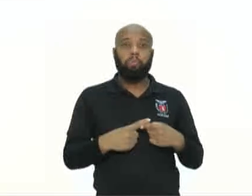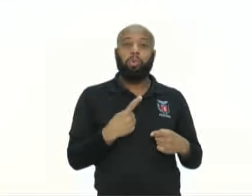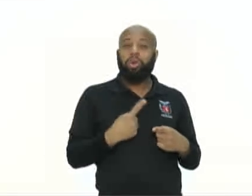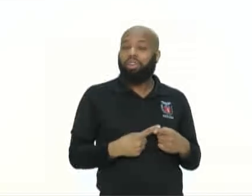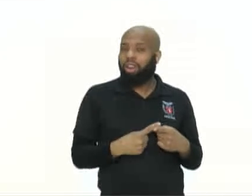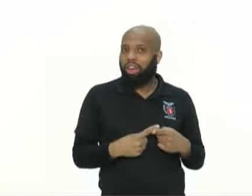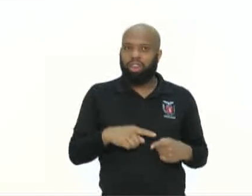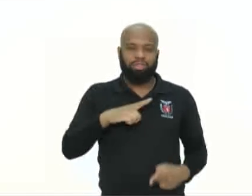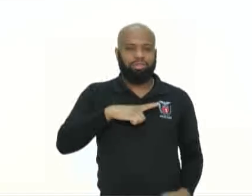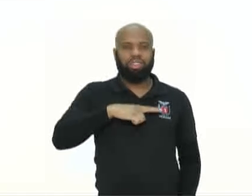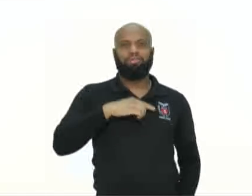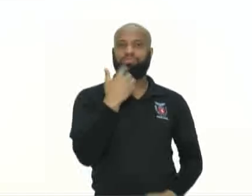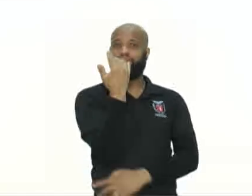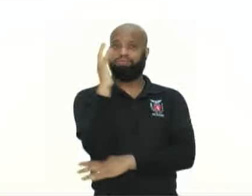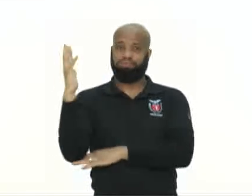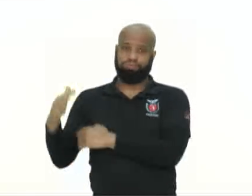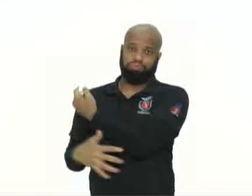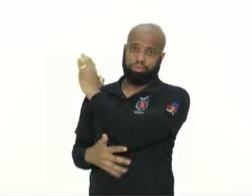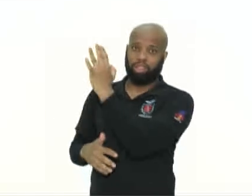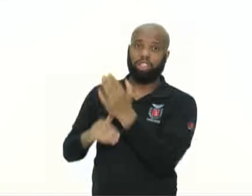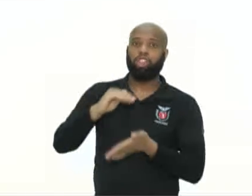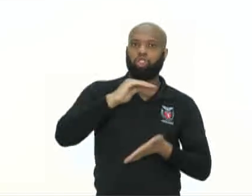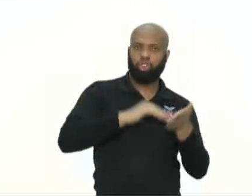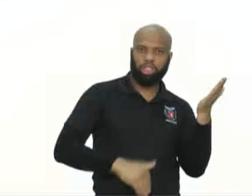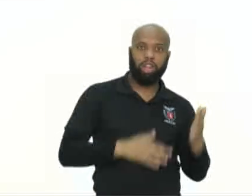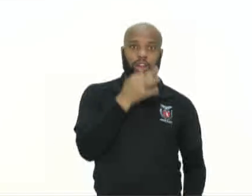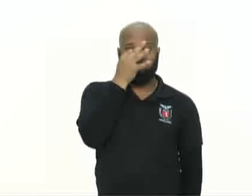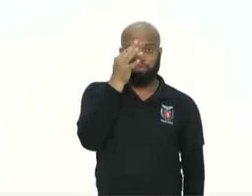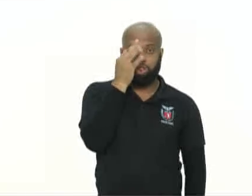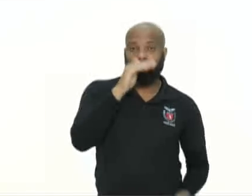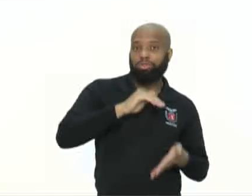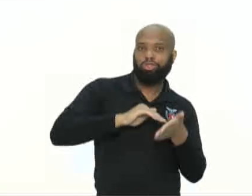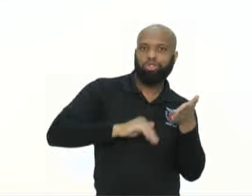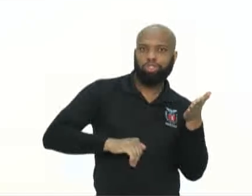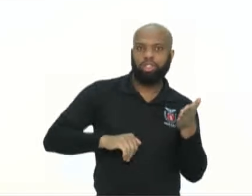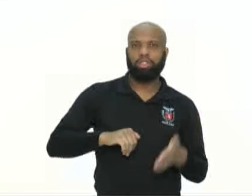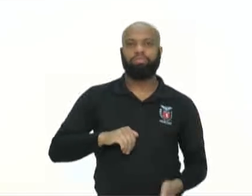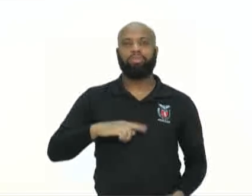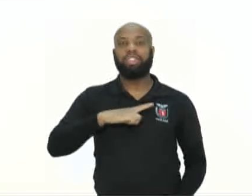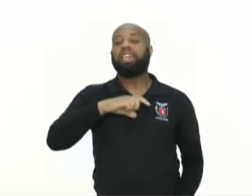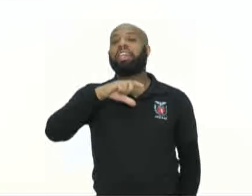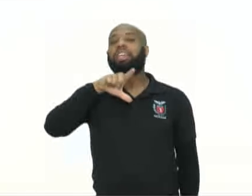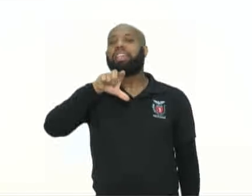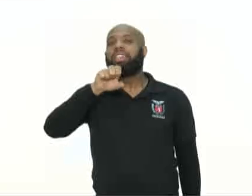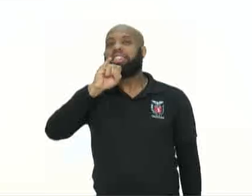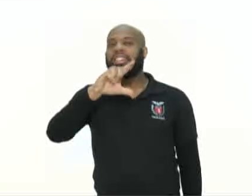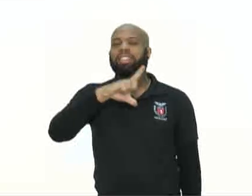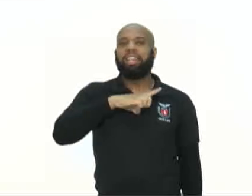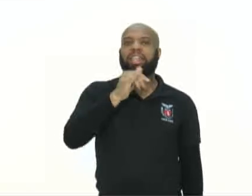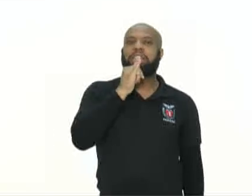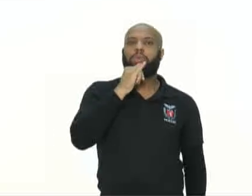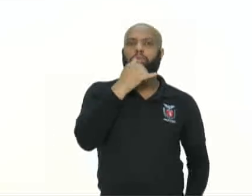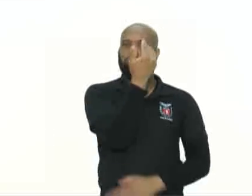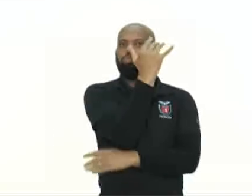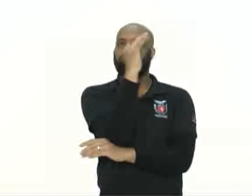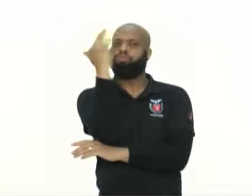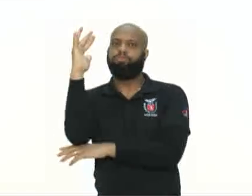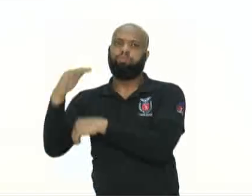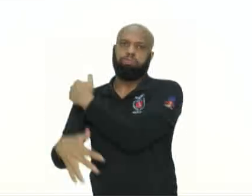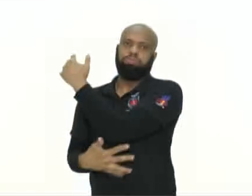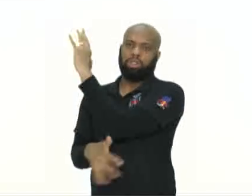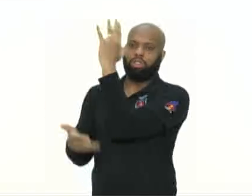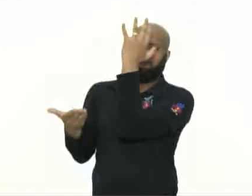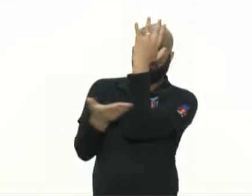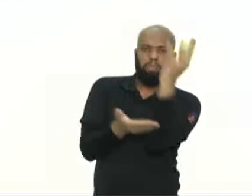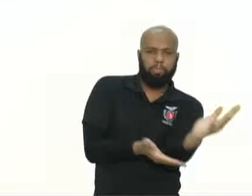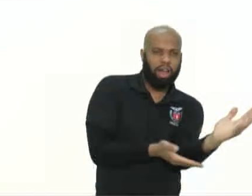de plantas são retiradas, quando acontece o corte ali, o desmatamento, é retirado tudo. Então,